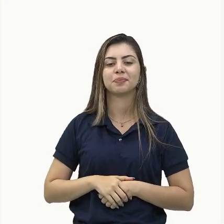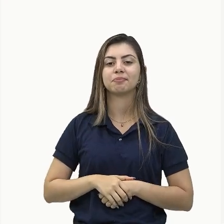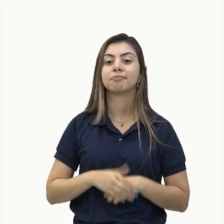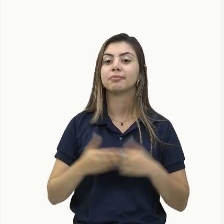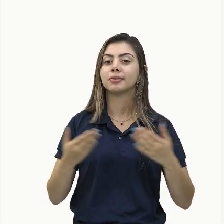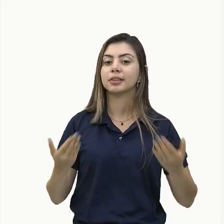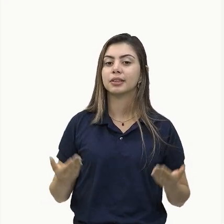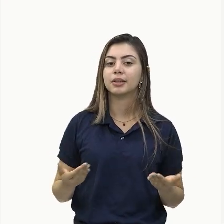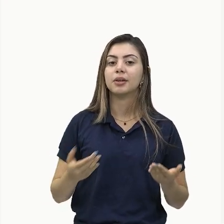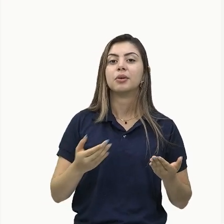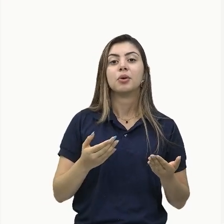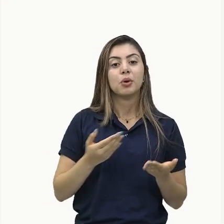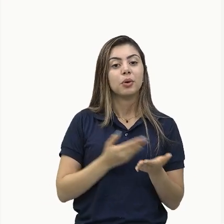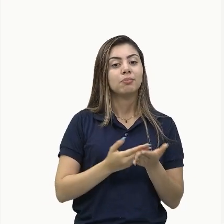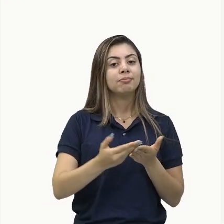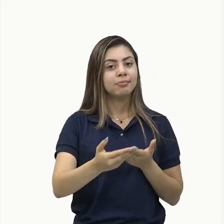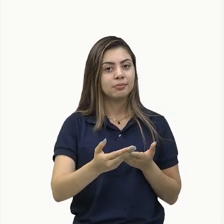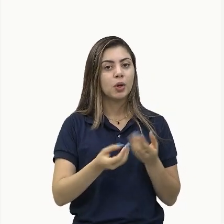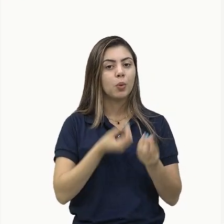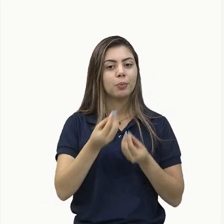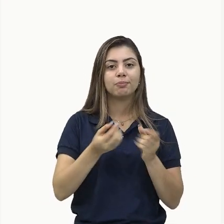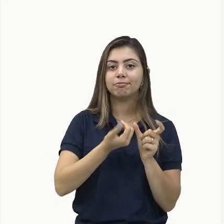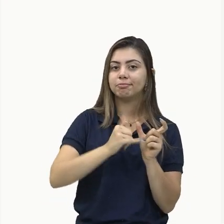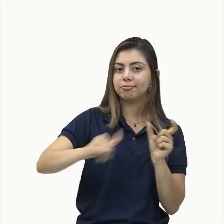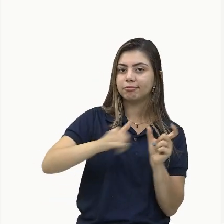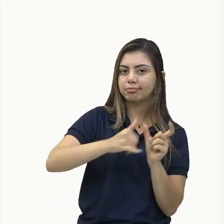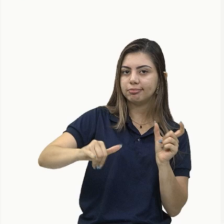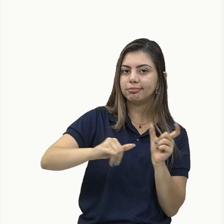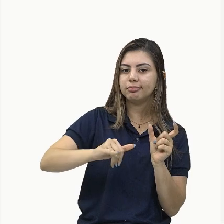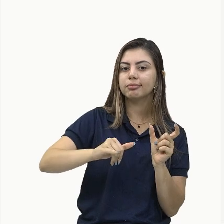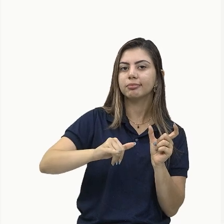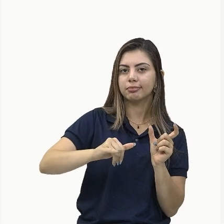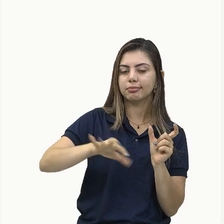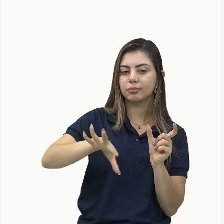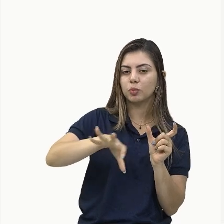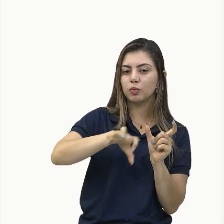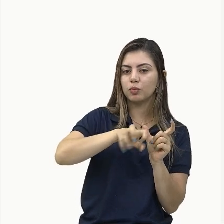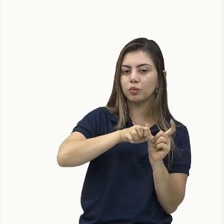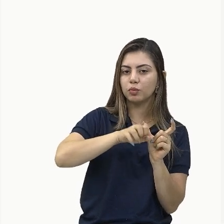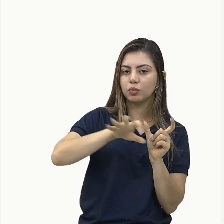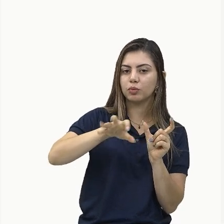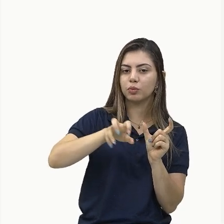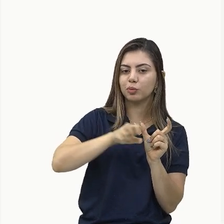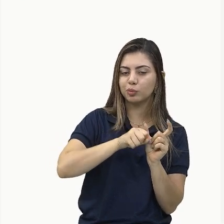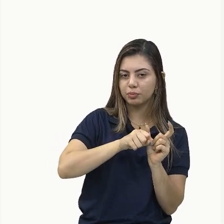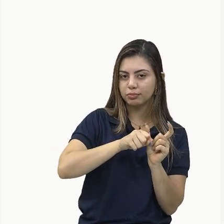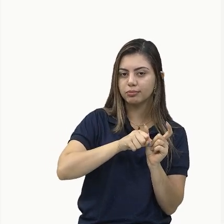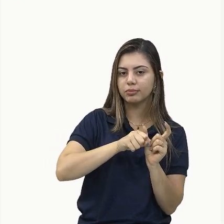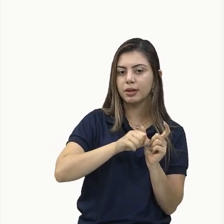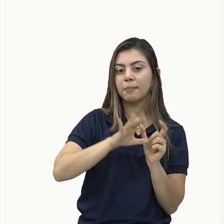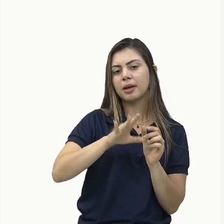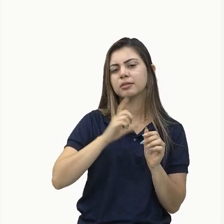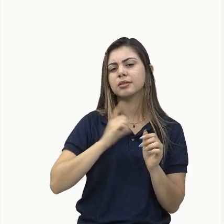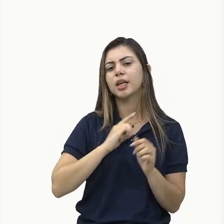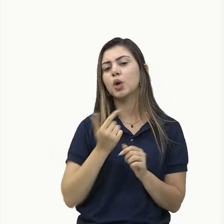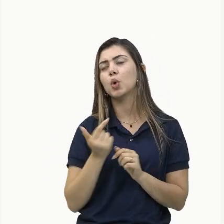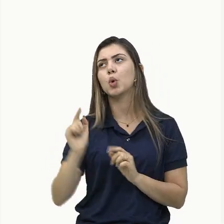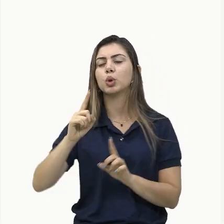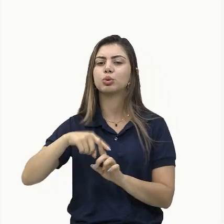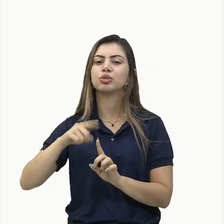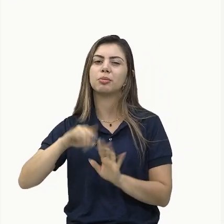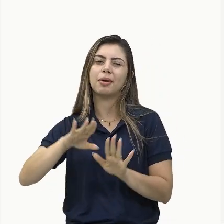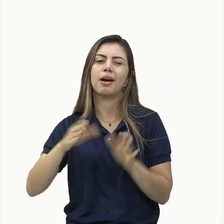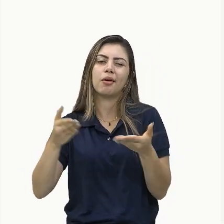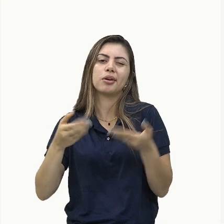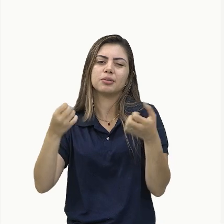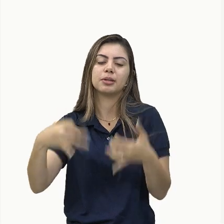com a energia elétrica. Aí eu tenho aqui a energia dissipada, que essa daí eu não vou utilizar. Aí